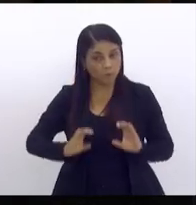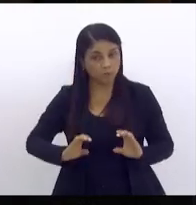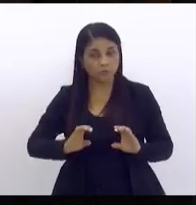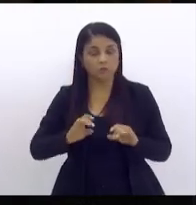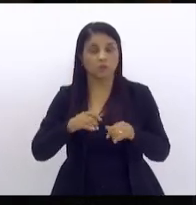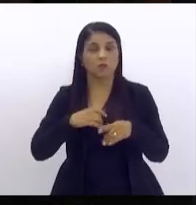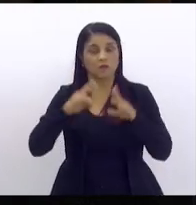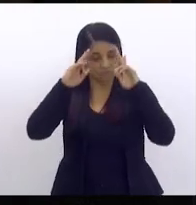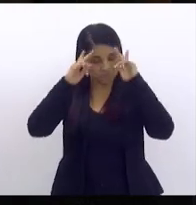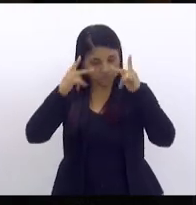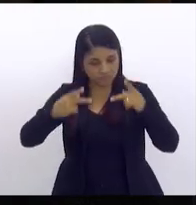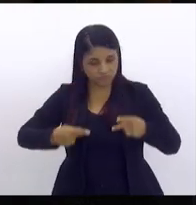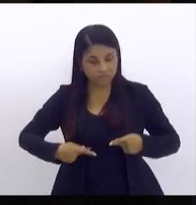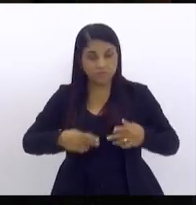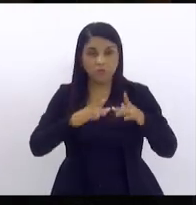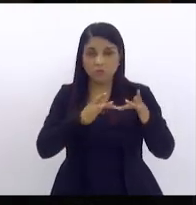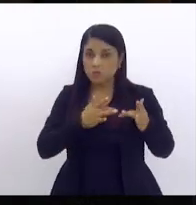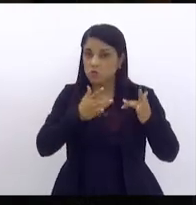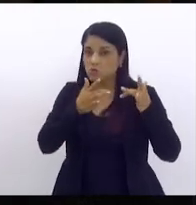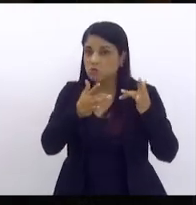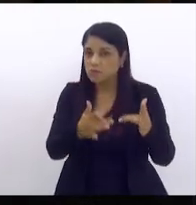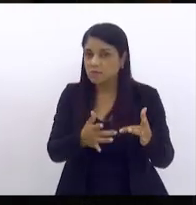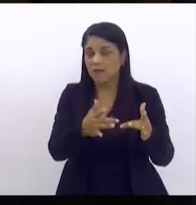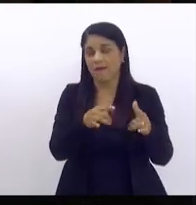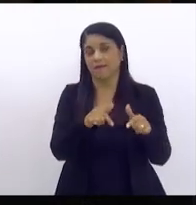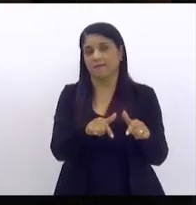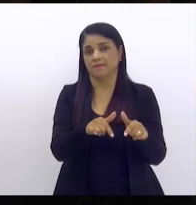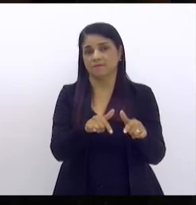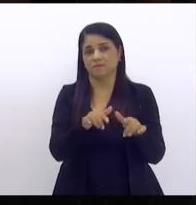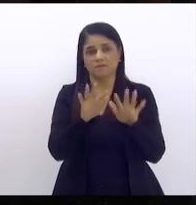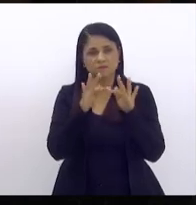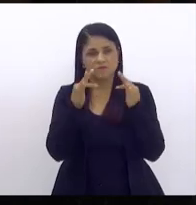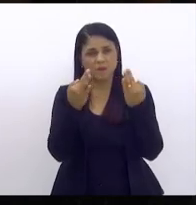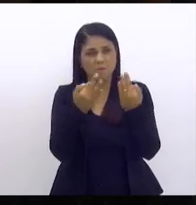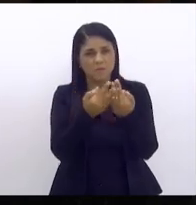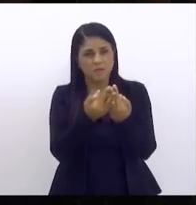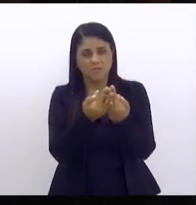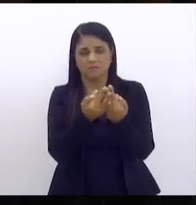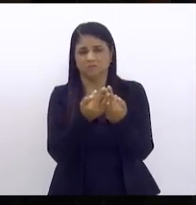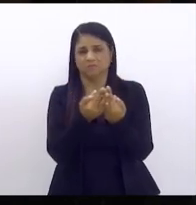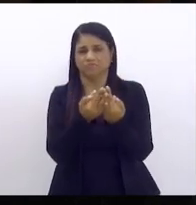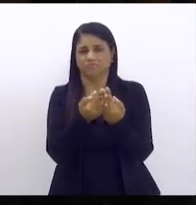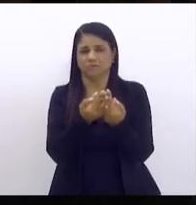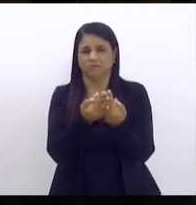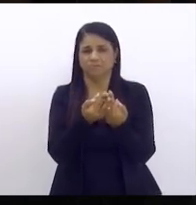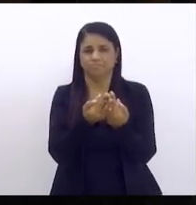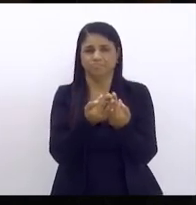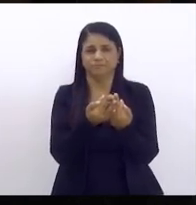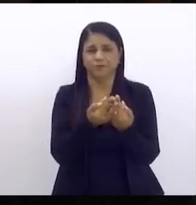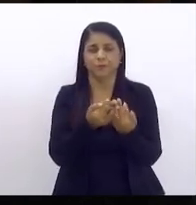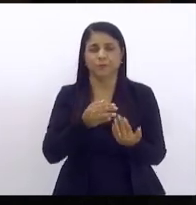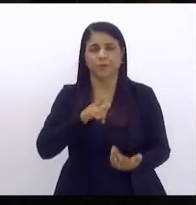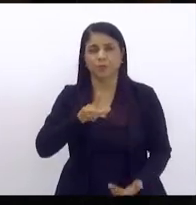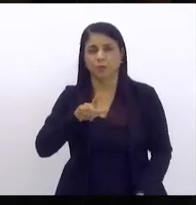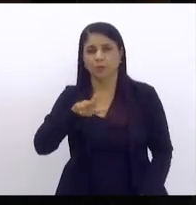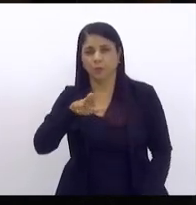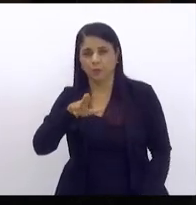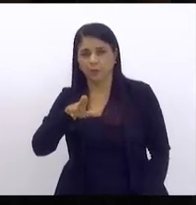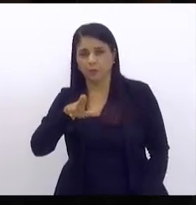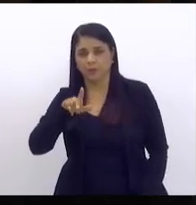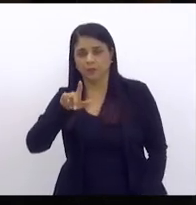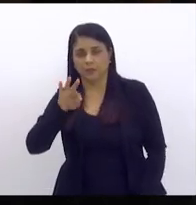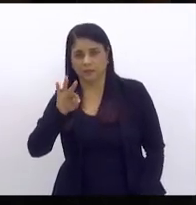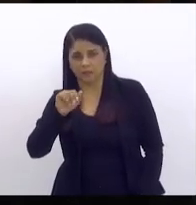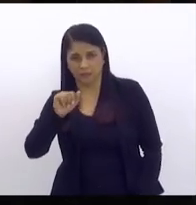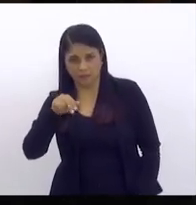humana, com essas famílias enlutadas, com essas famílias que esperavam do Estado proteção, mas o que